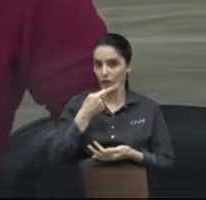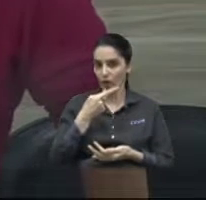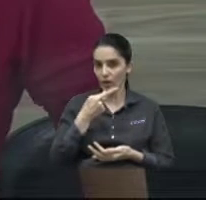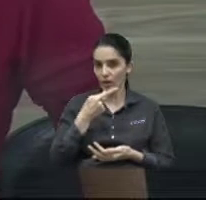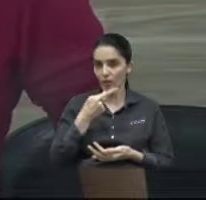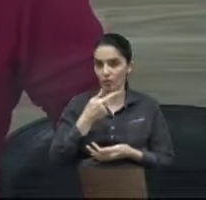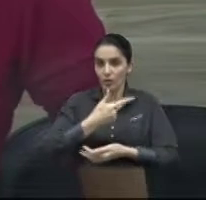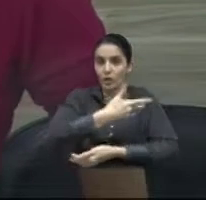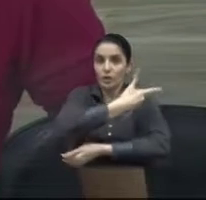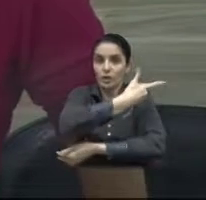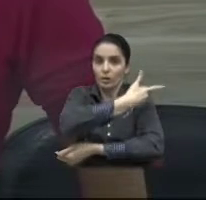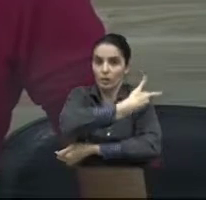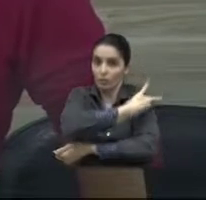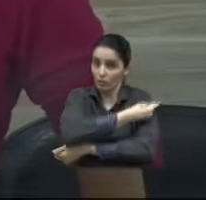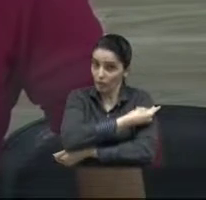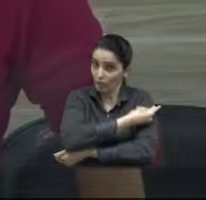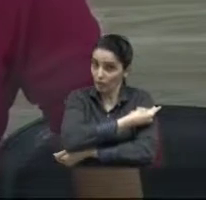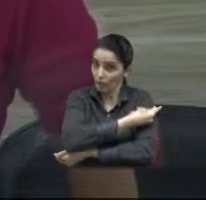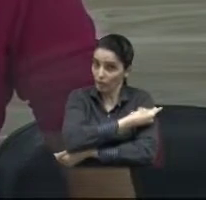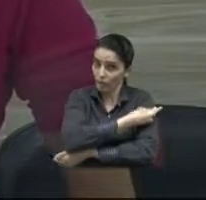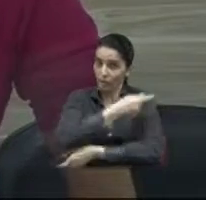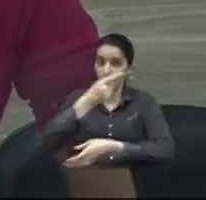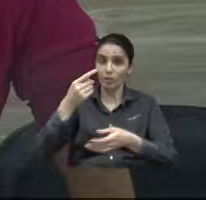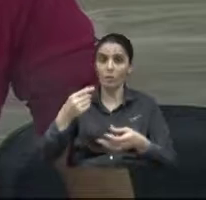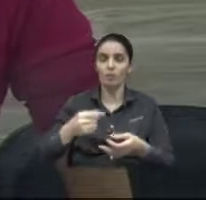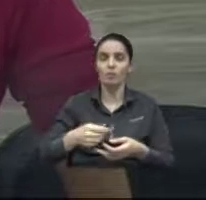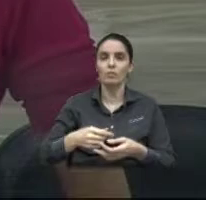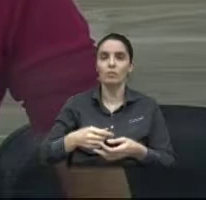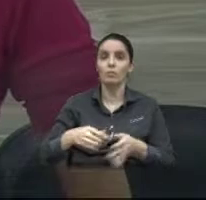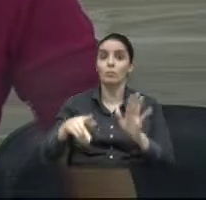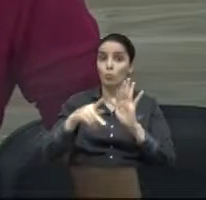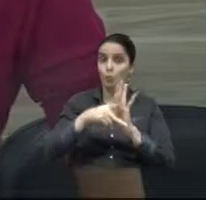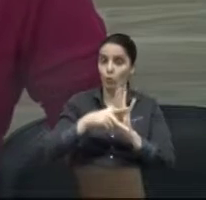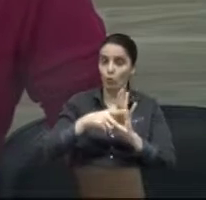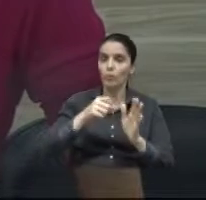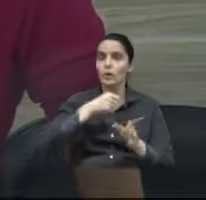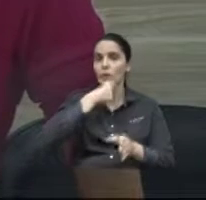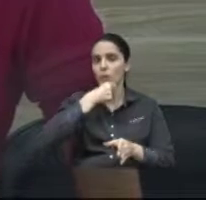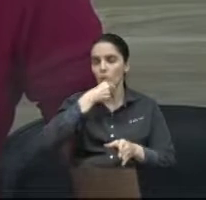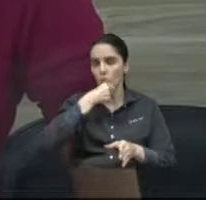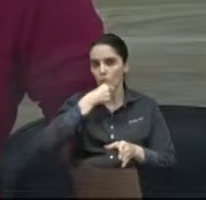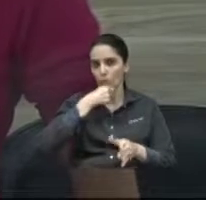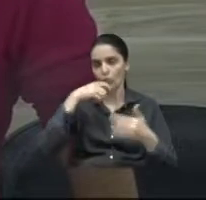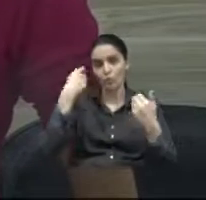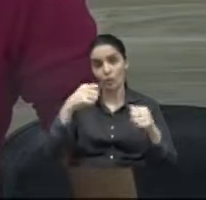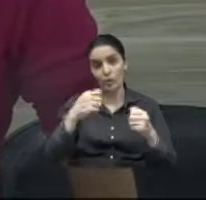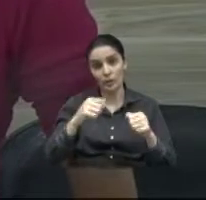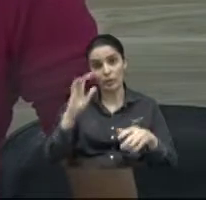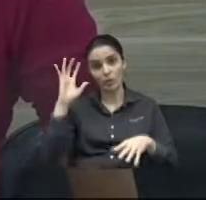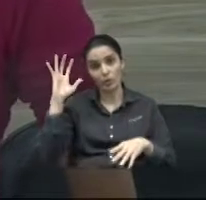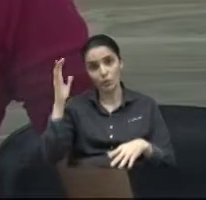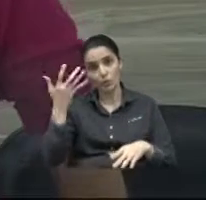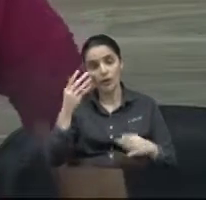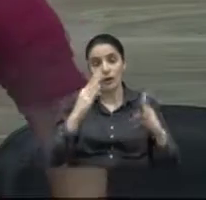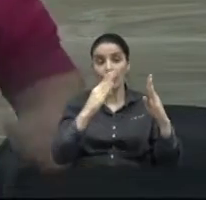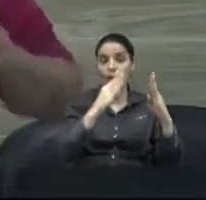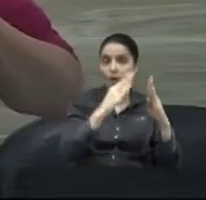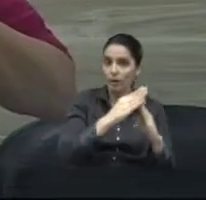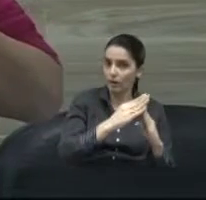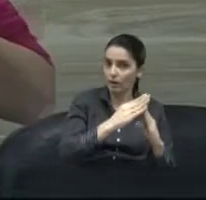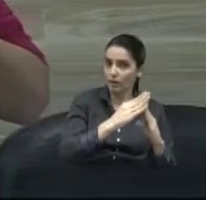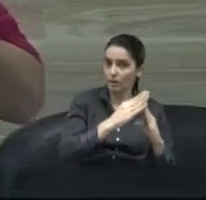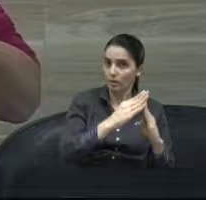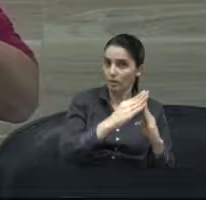vacinação fosse a todos os idosos em suas casas. E eu, por várias vezes, conversei com